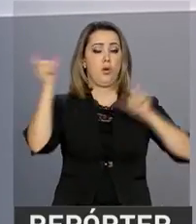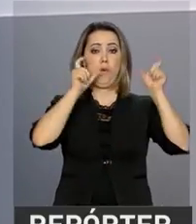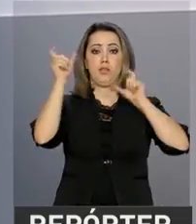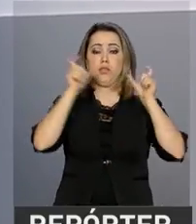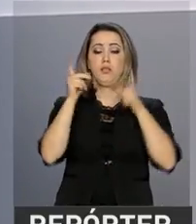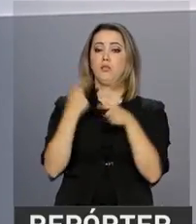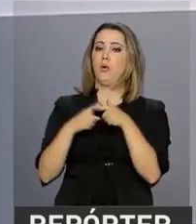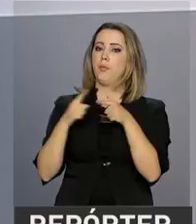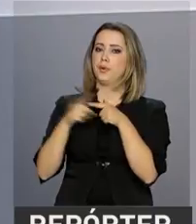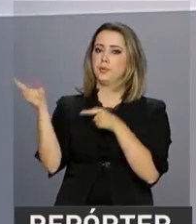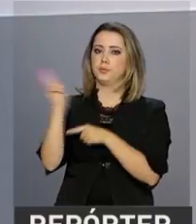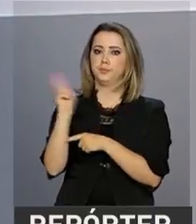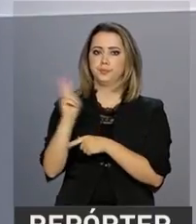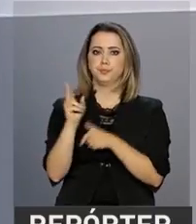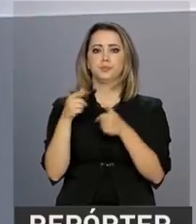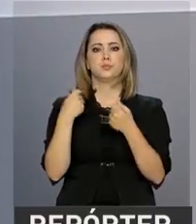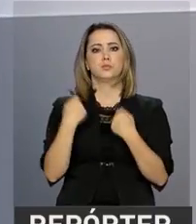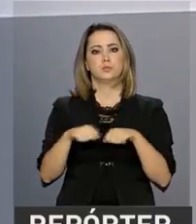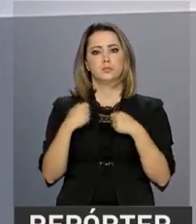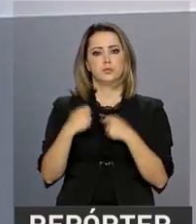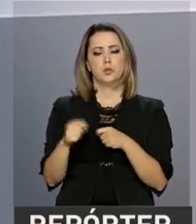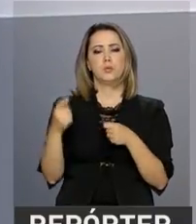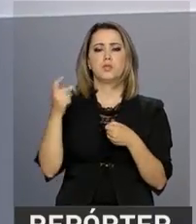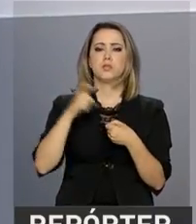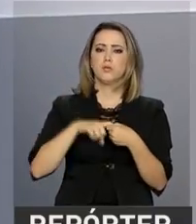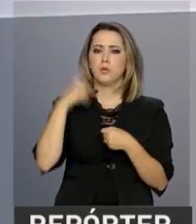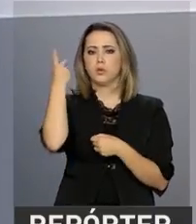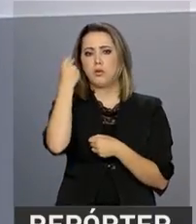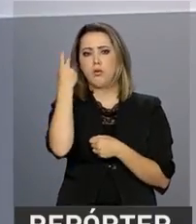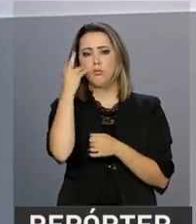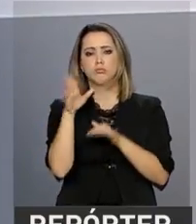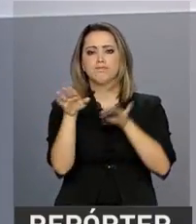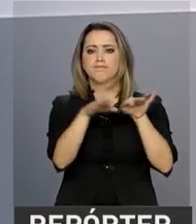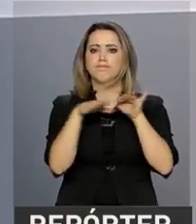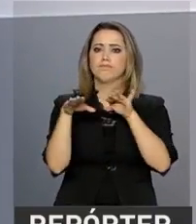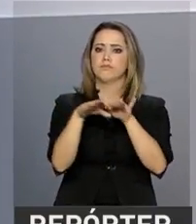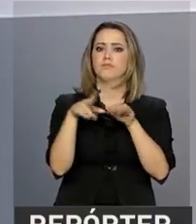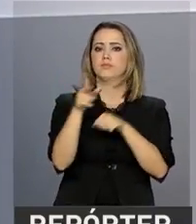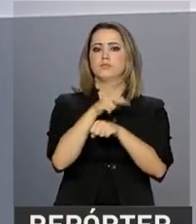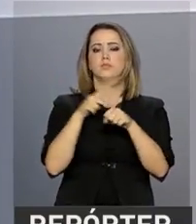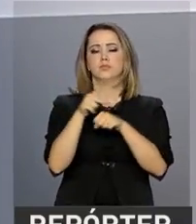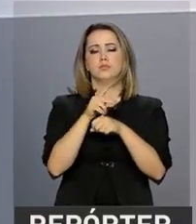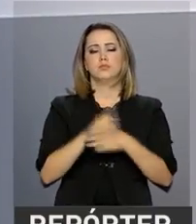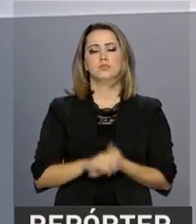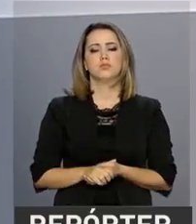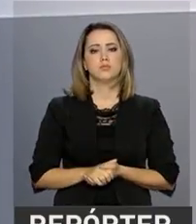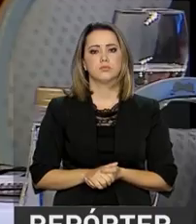atentos à situação da Venezuela e que defendem o retorno à normalidade democrática no país vizinho.